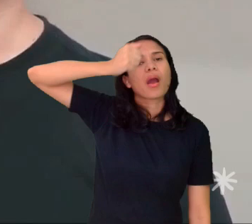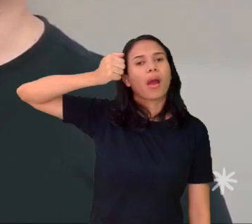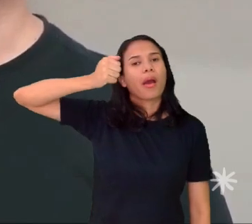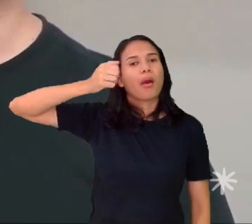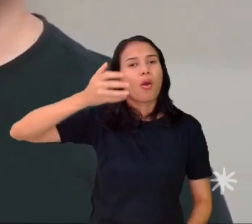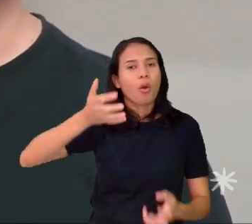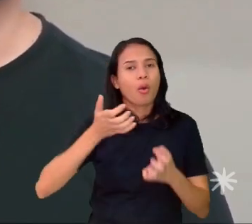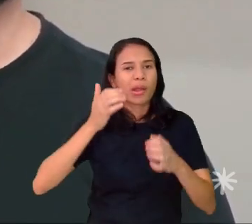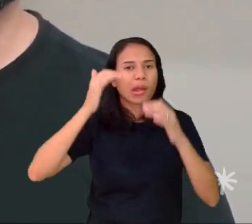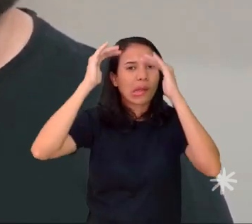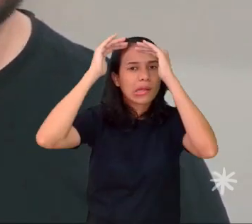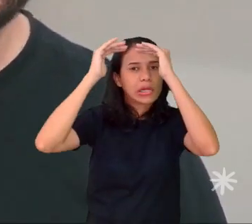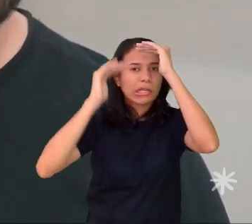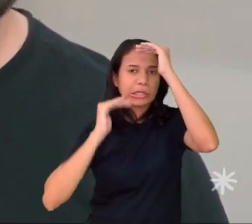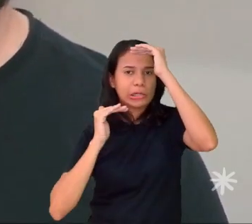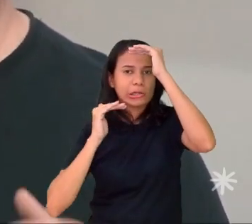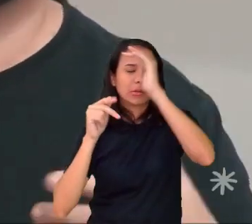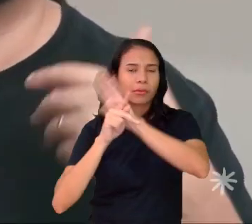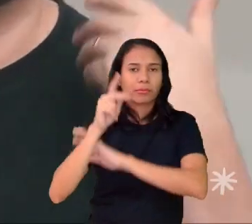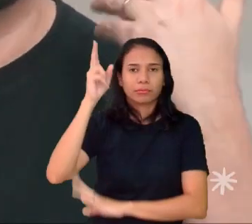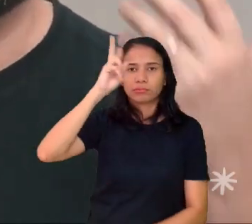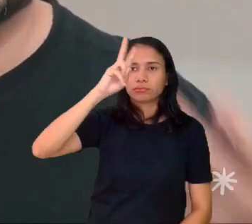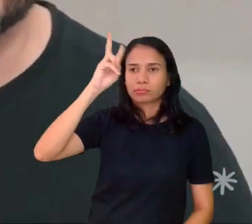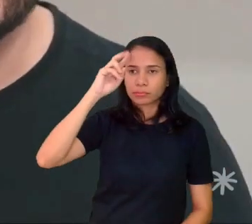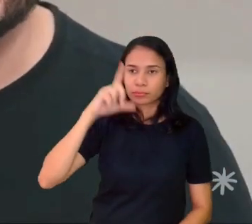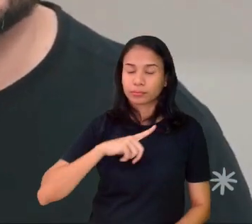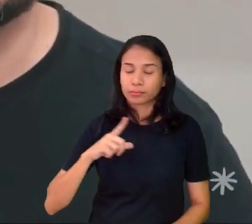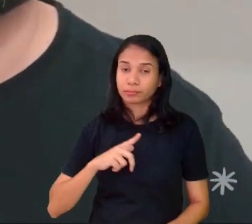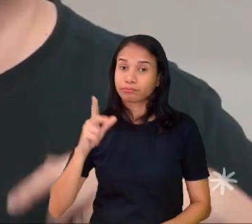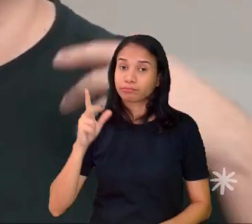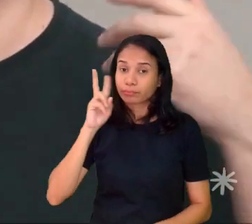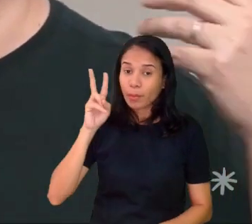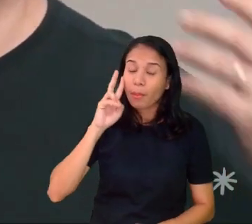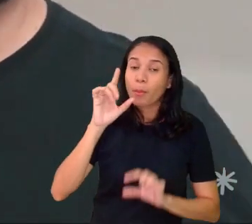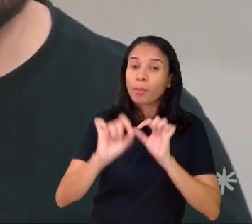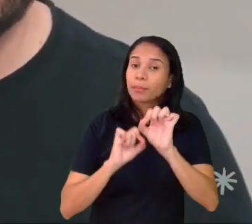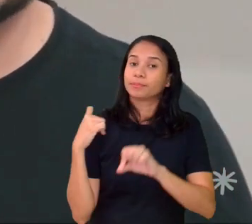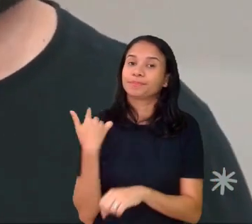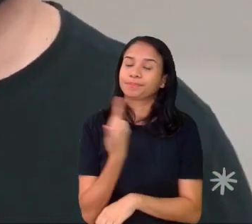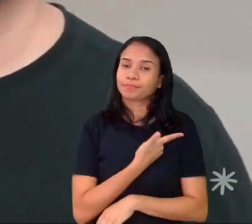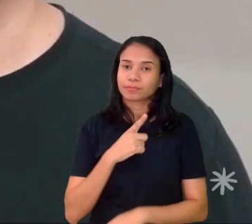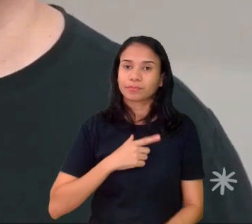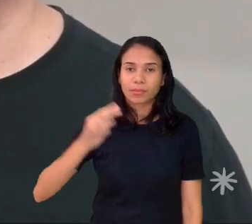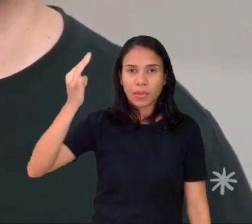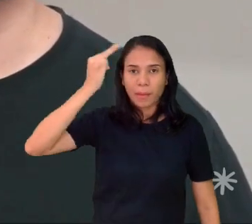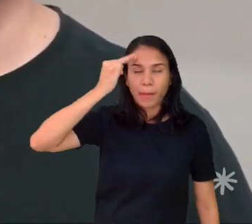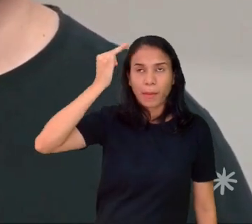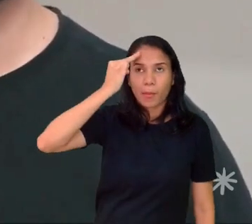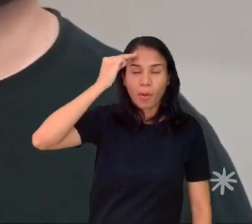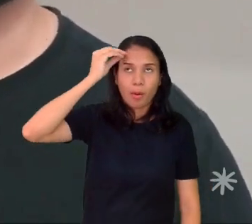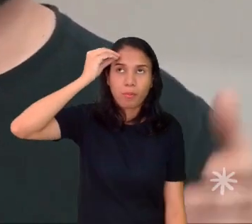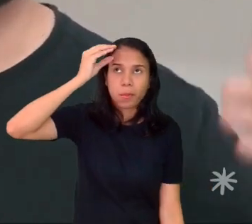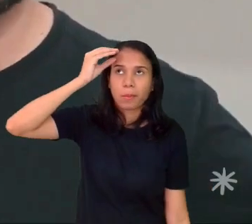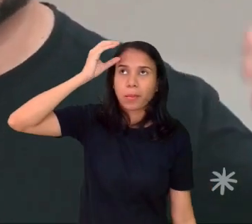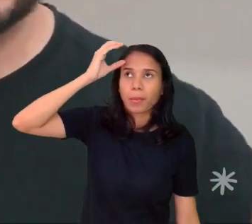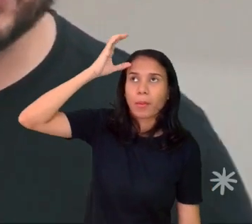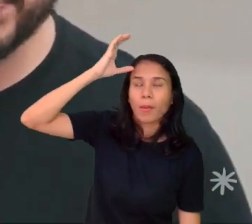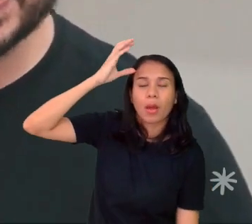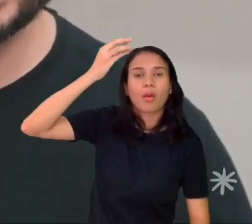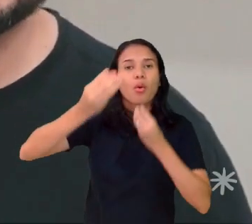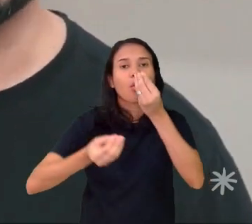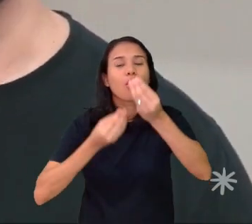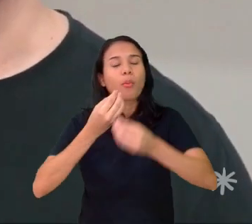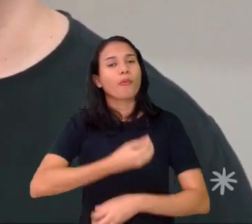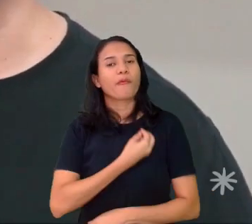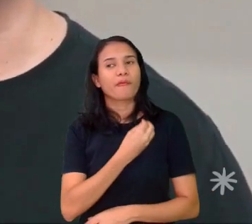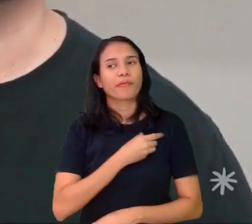menos distorcer as nossas lembranças. Sem lembrar do que nós passamos, sem acumular memórias, a gente não tem nem como interpretar o que nós vivemos